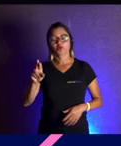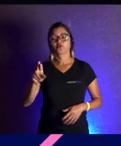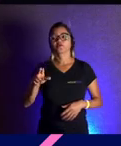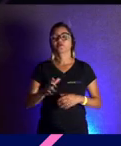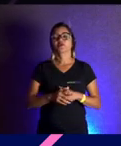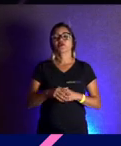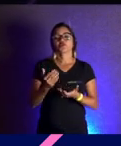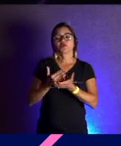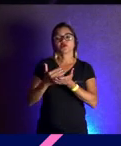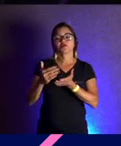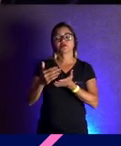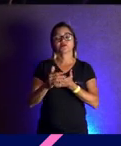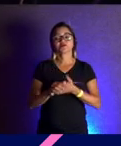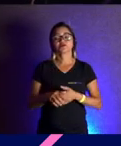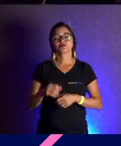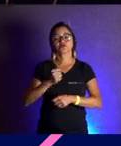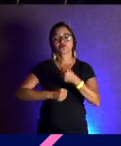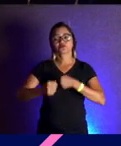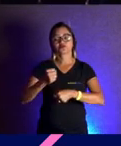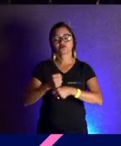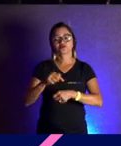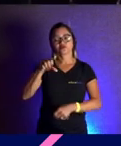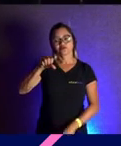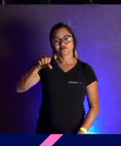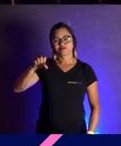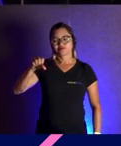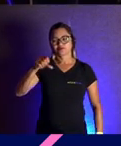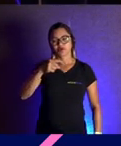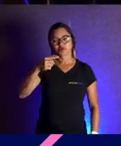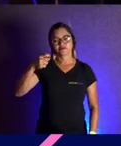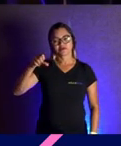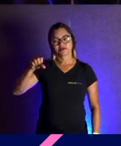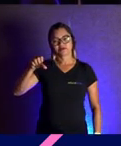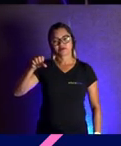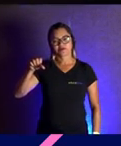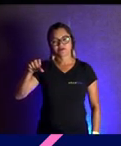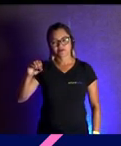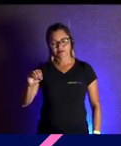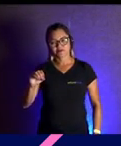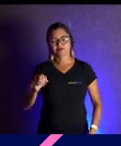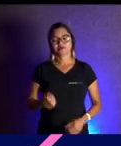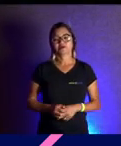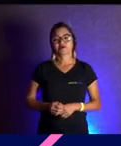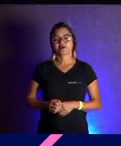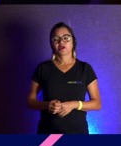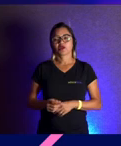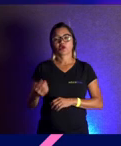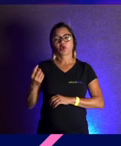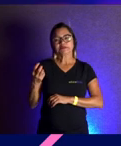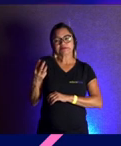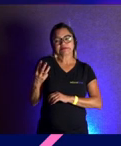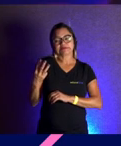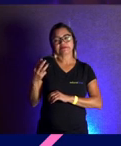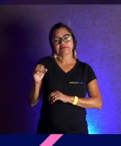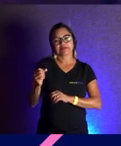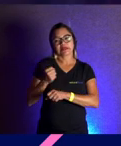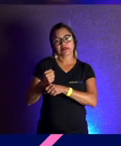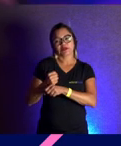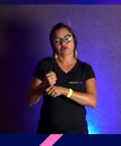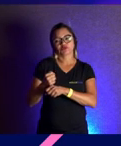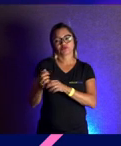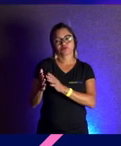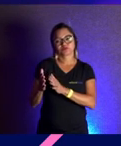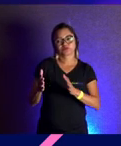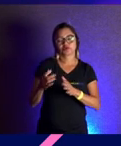E é meio impossível resumir quase em 3 décadas de atuação profissional em 1 minuto, mas eu queria destacar algumas